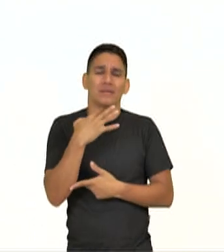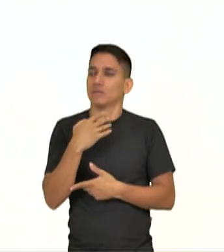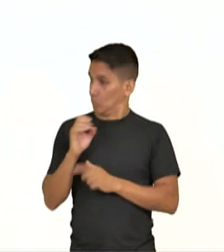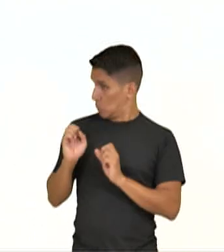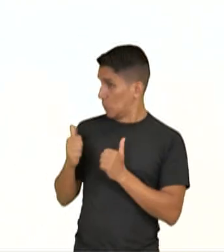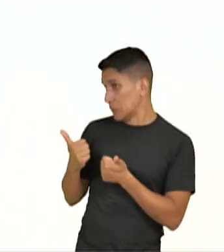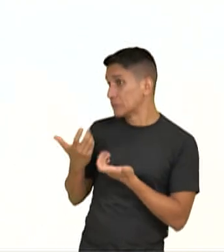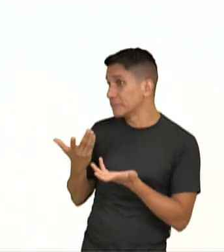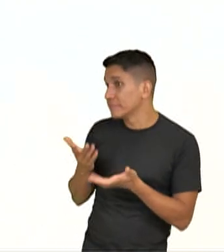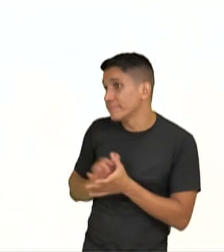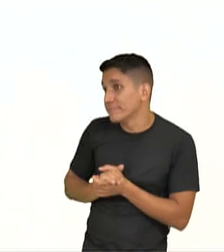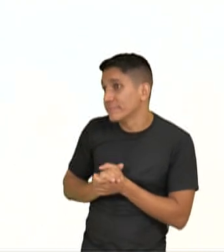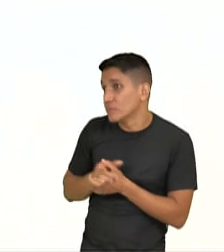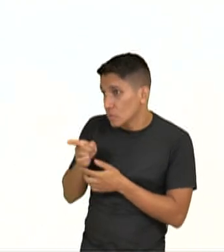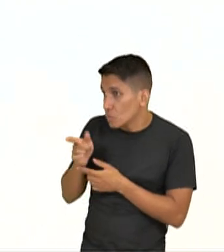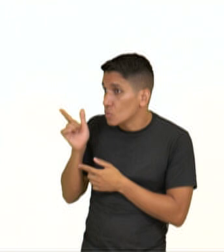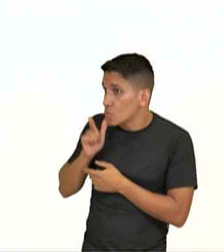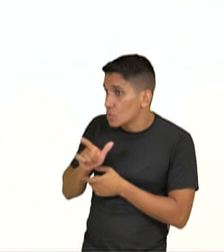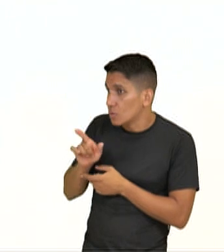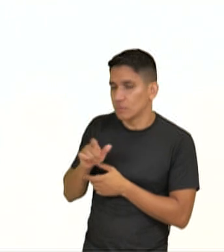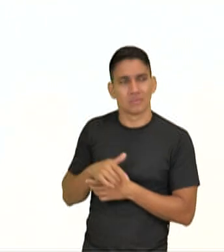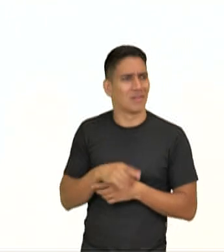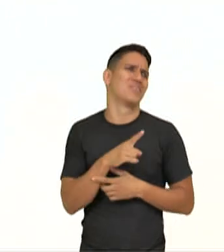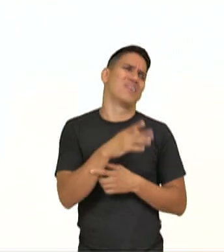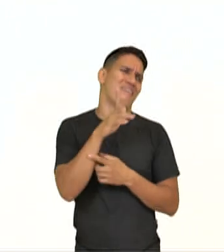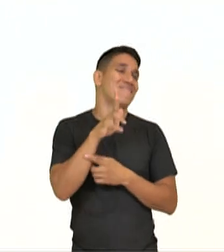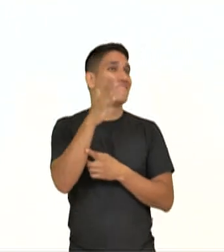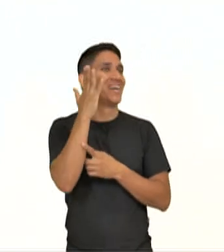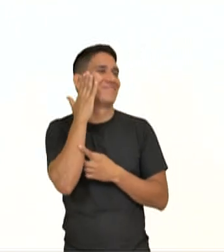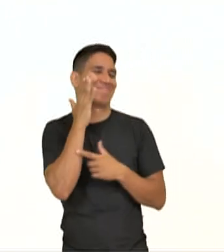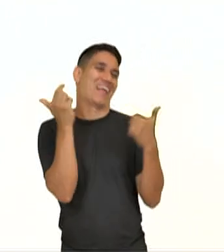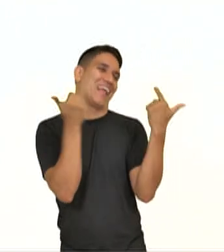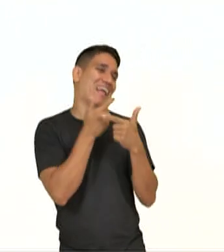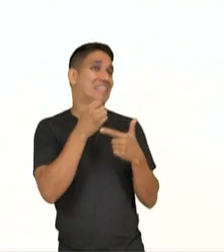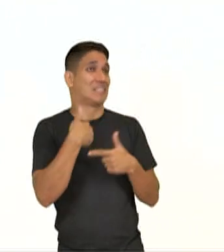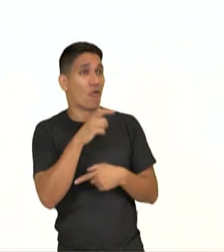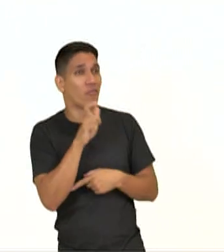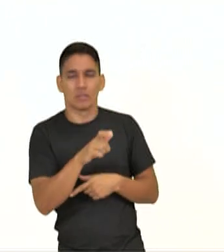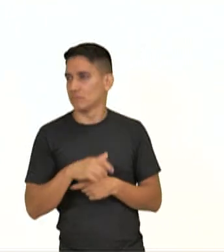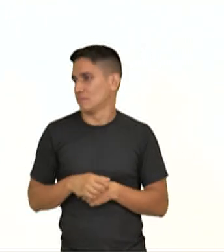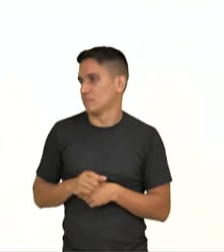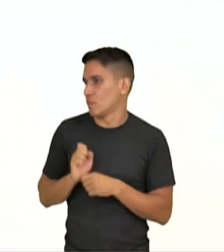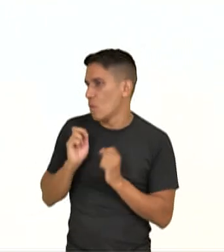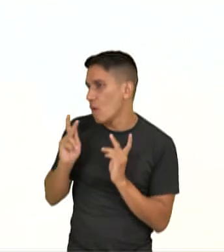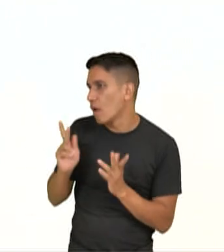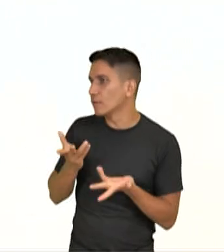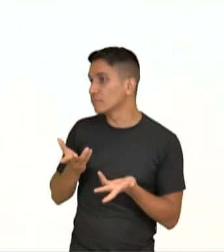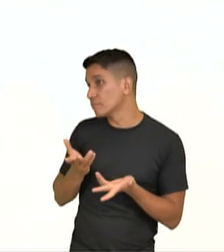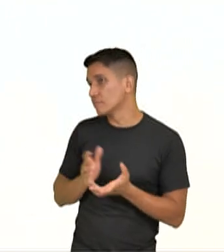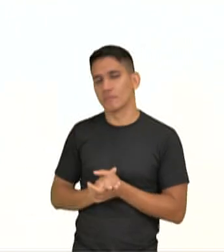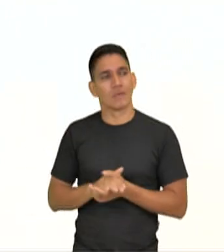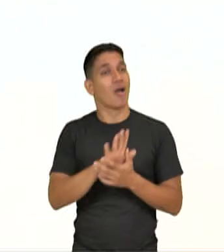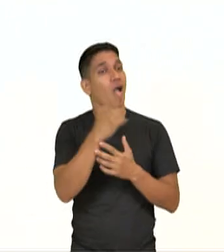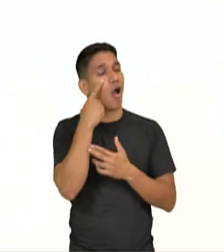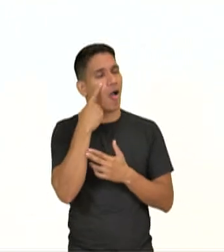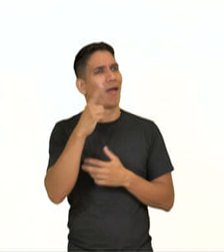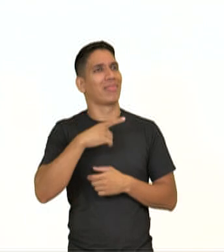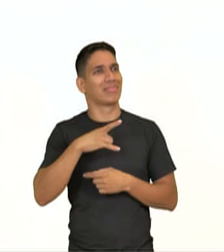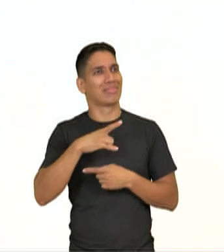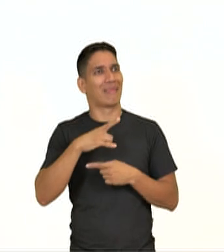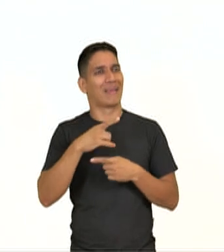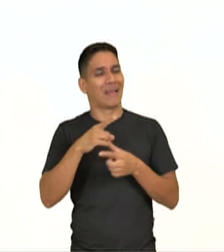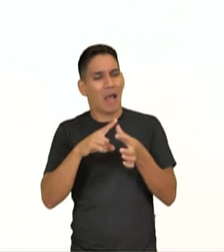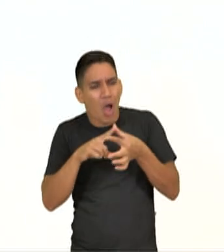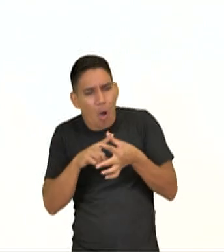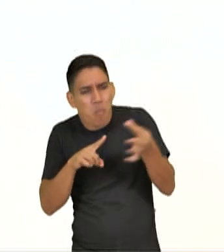senhor. O senhor vai dar risada quando souber. Sim, senhor. Olha, é pontuda,